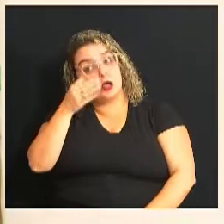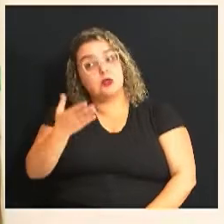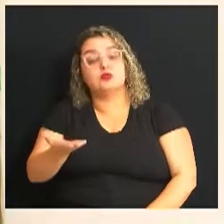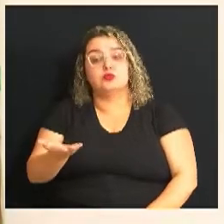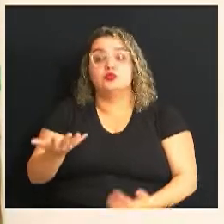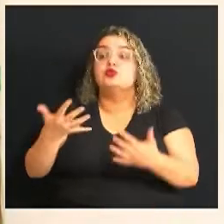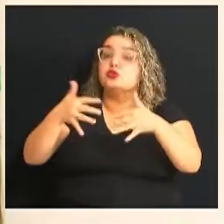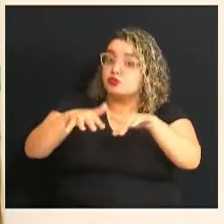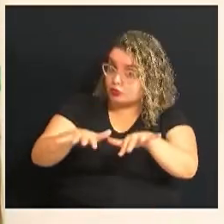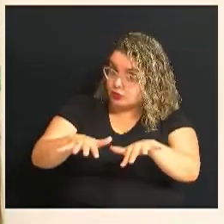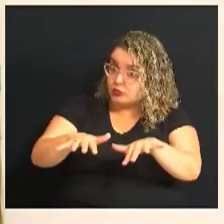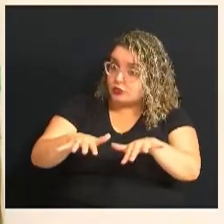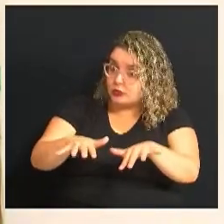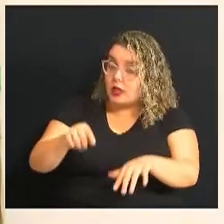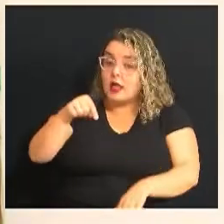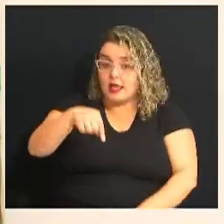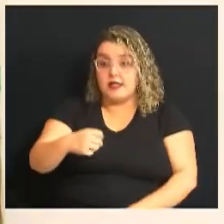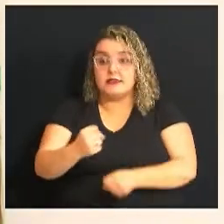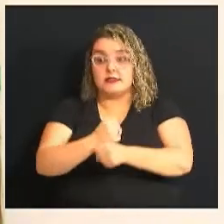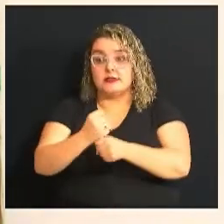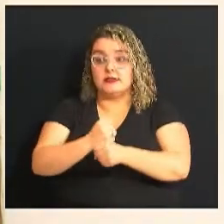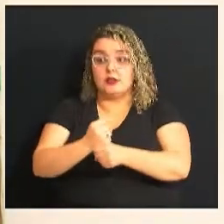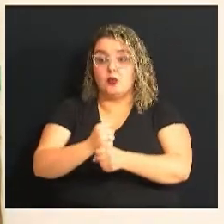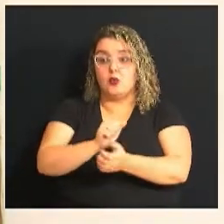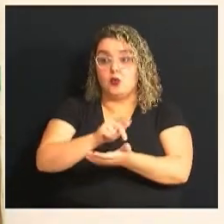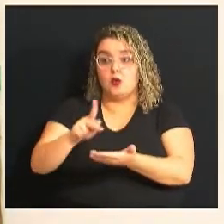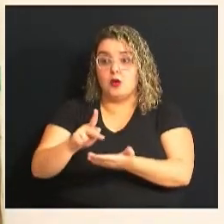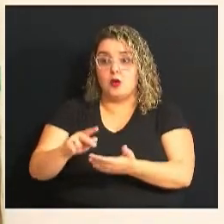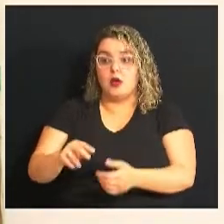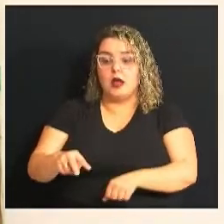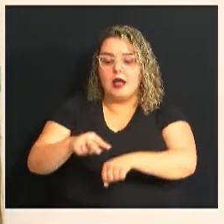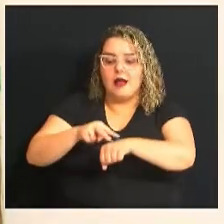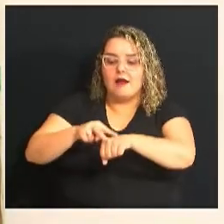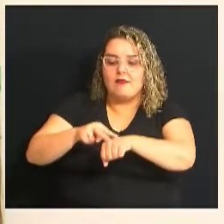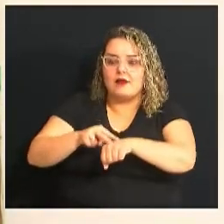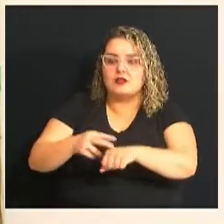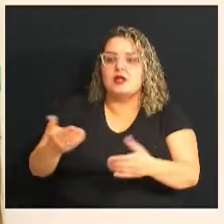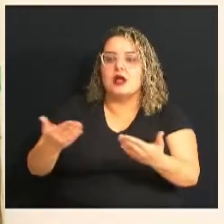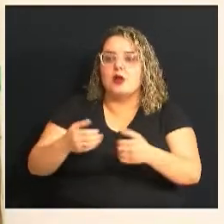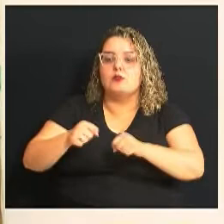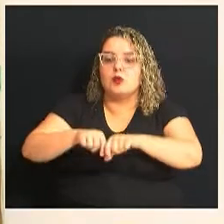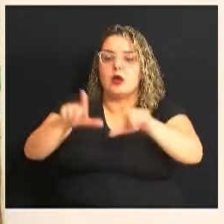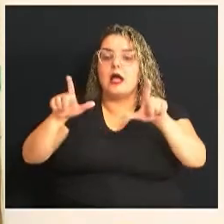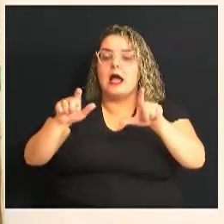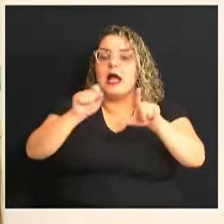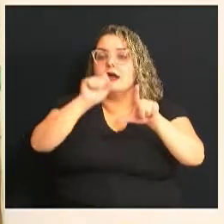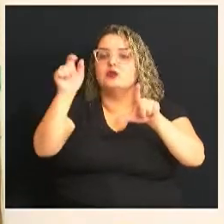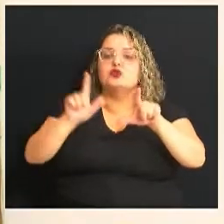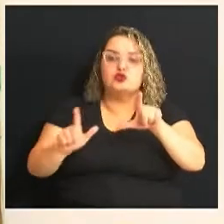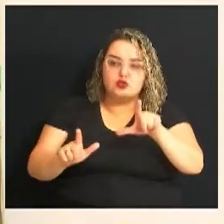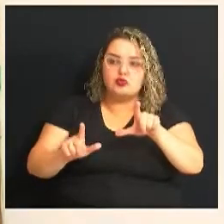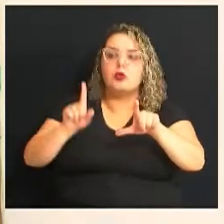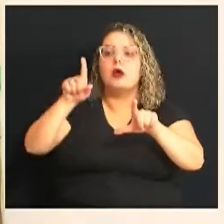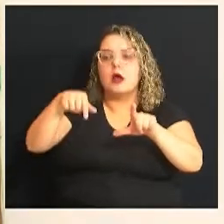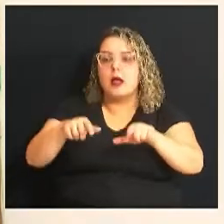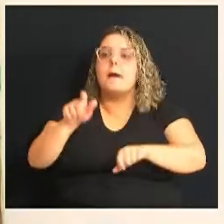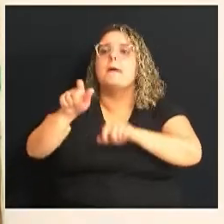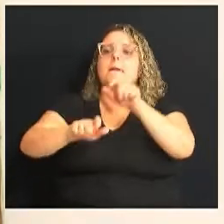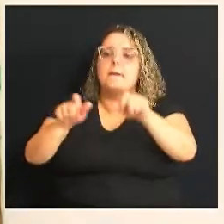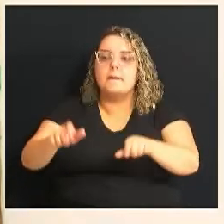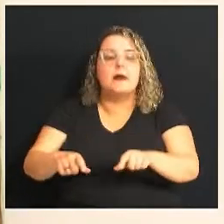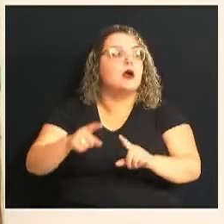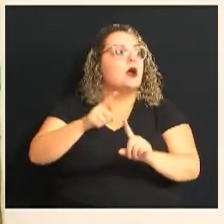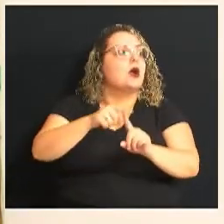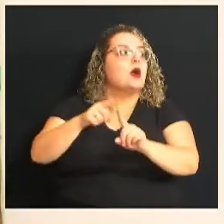inclusão. Esse ano, o aplicativo que tinha cor verde, agora tem a tela azul, que é direcionada para pessoas com algum tipo